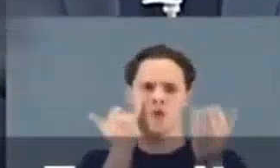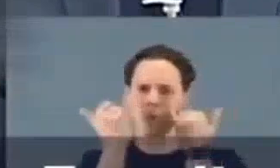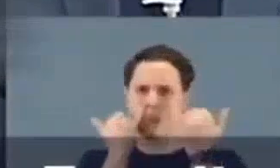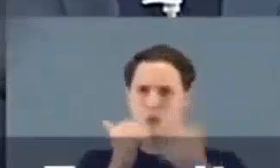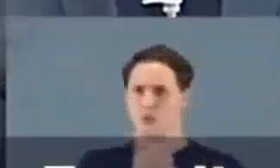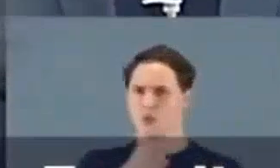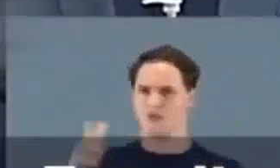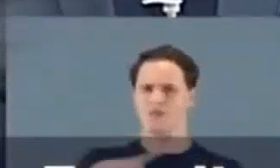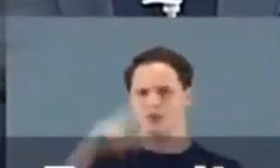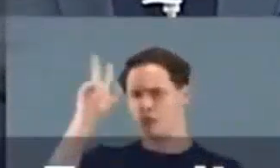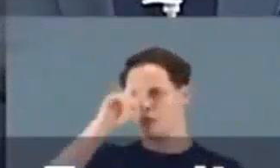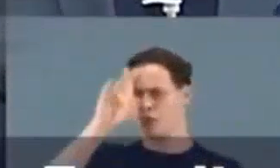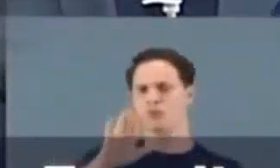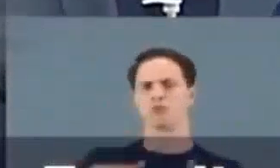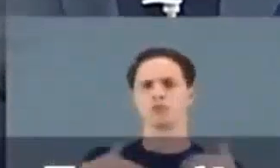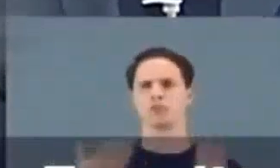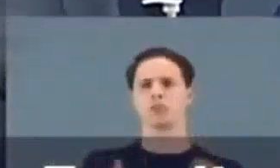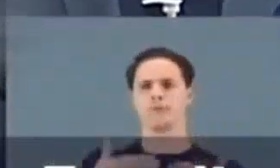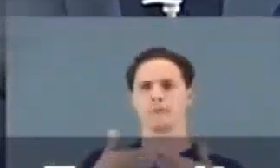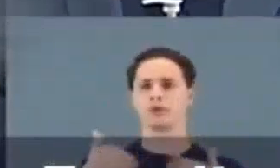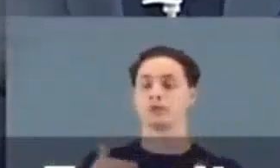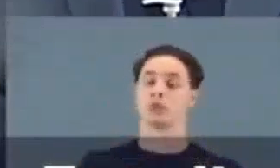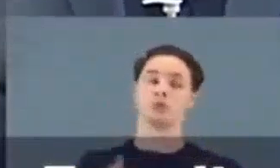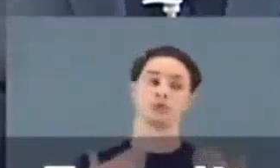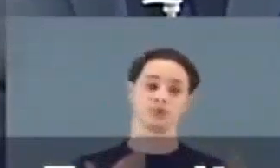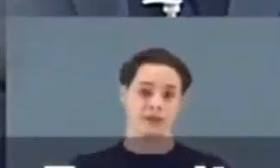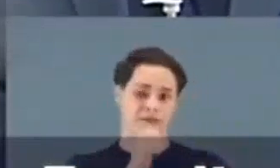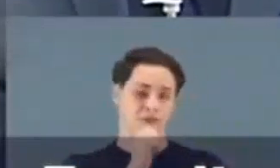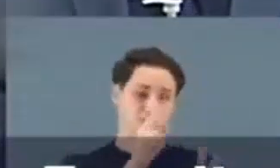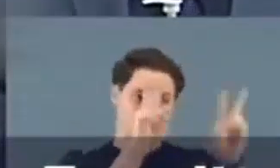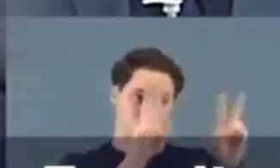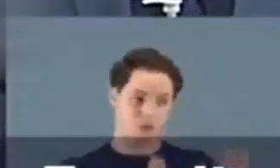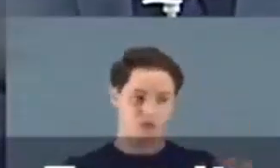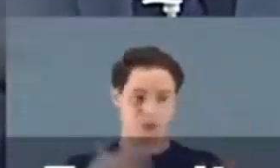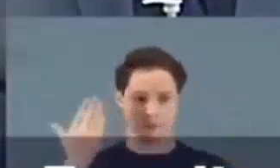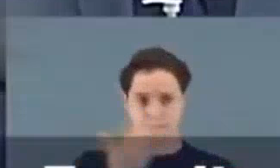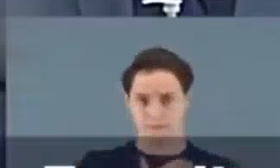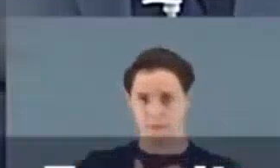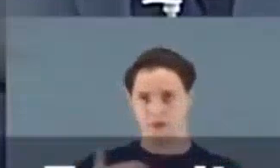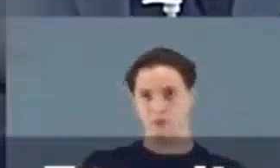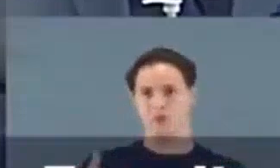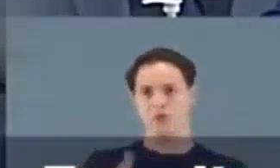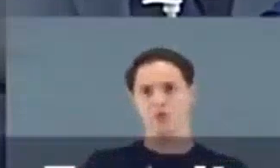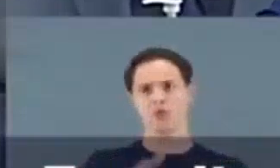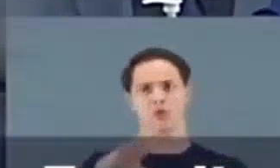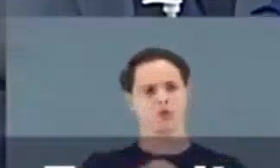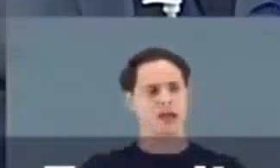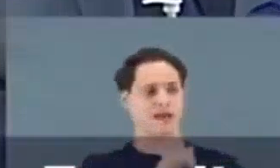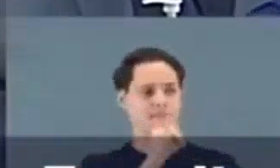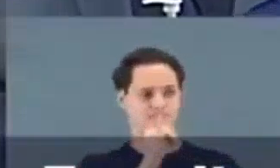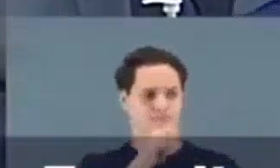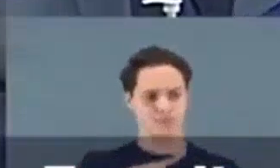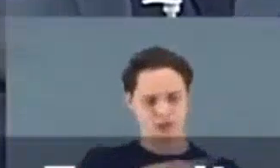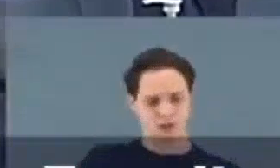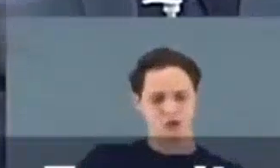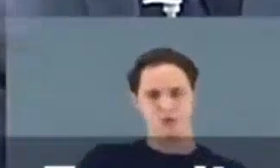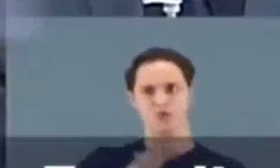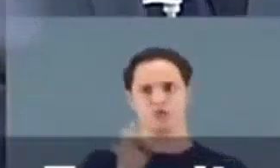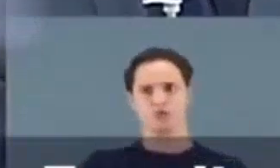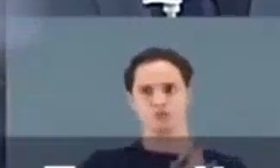Eu não lembro, tá, desse pedido do Metrópolis. Senhor Silvanei, ainda sobre a questão dos processos, consta, por exemplo, no âmbito da